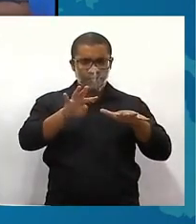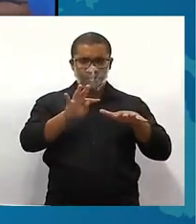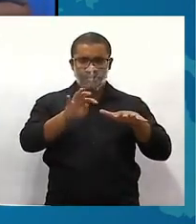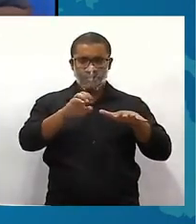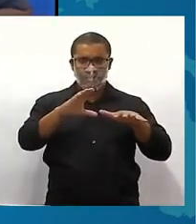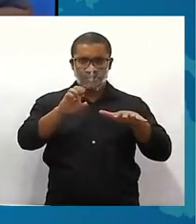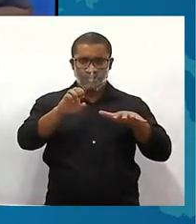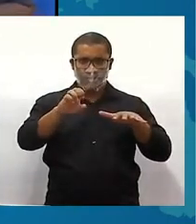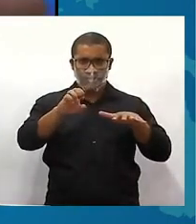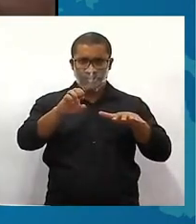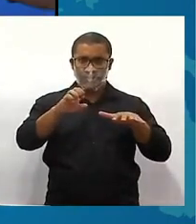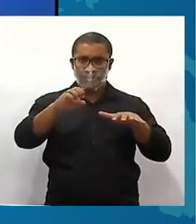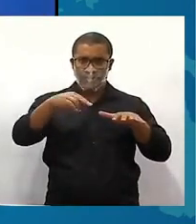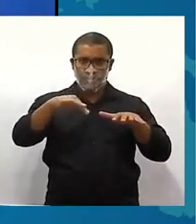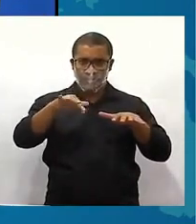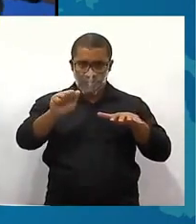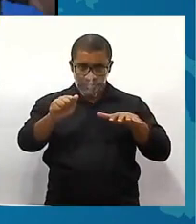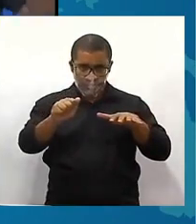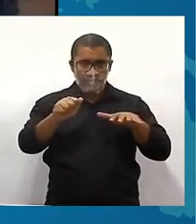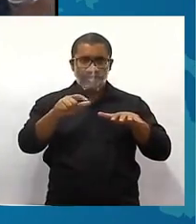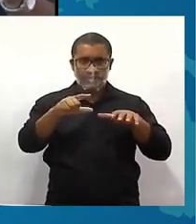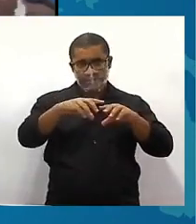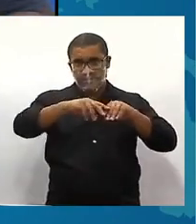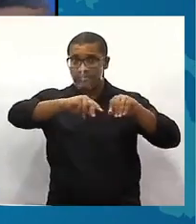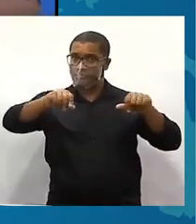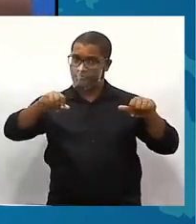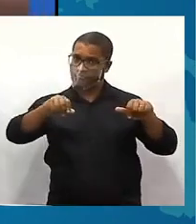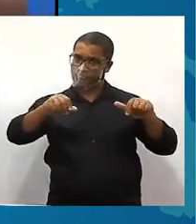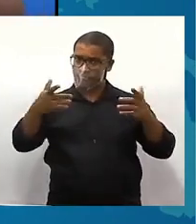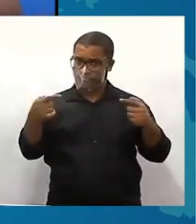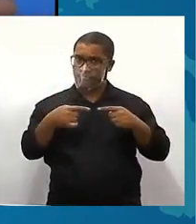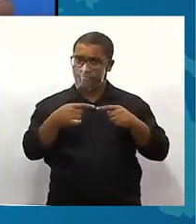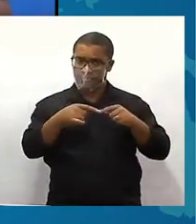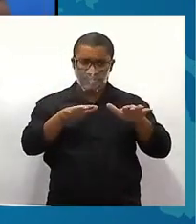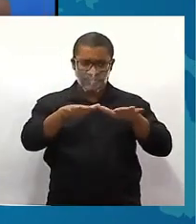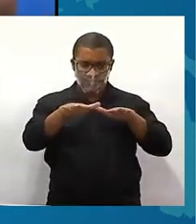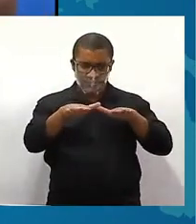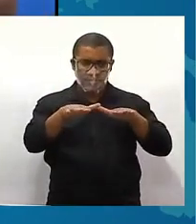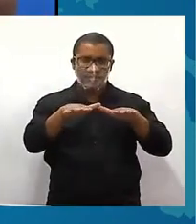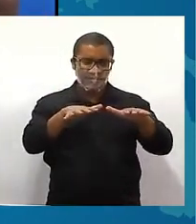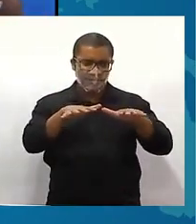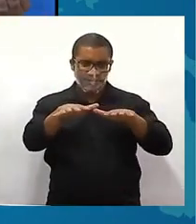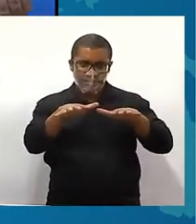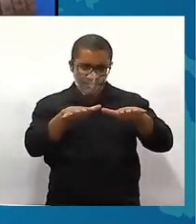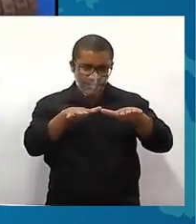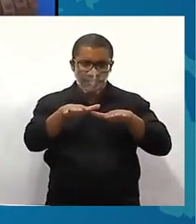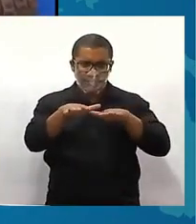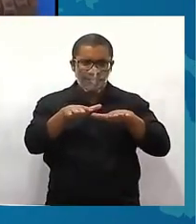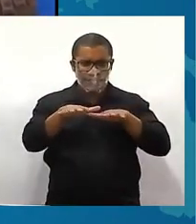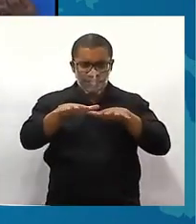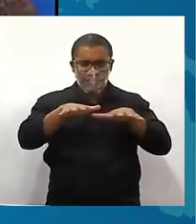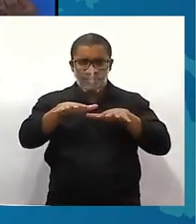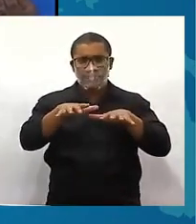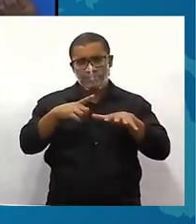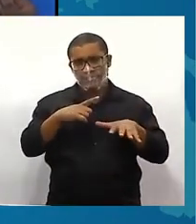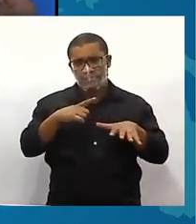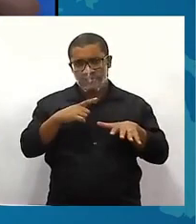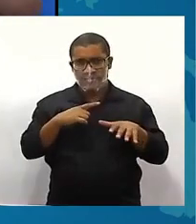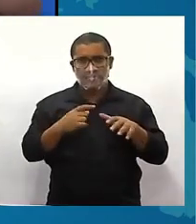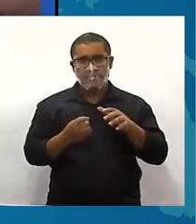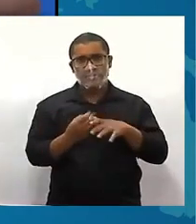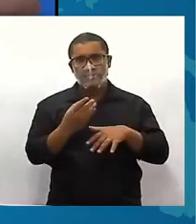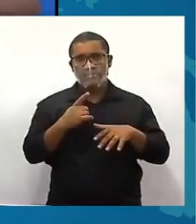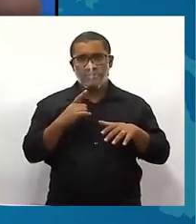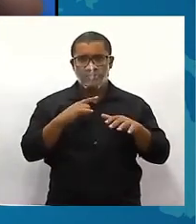tectonismo, beleza? É a crosta terrestre dividida em placas tectônicas que se movimentam, né? Que vão criar